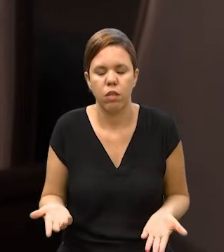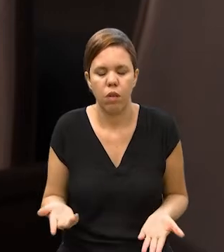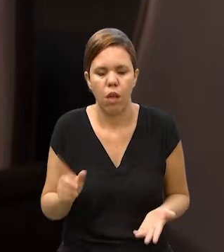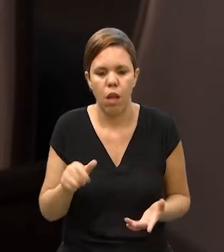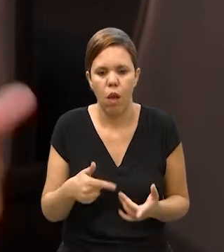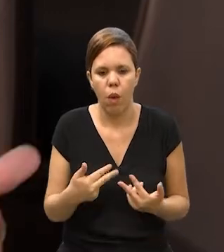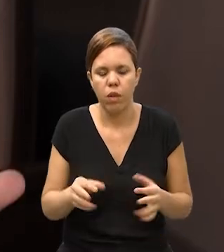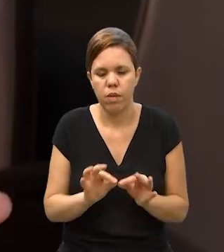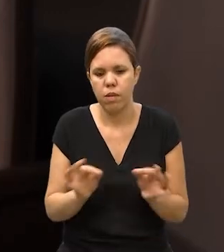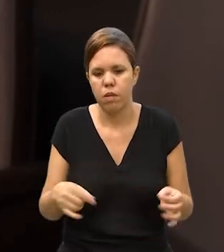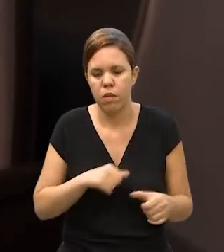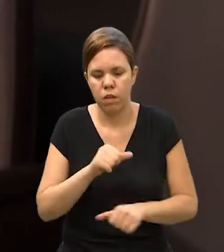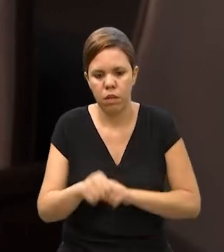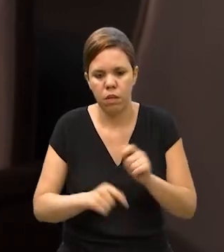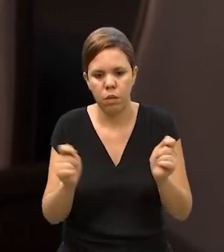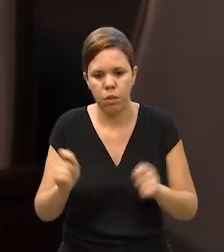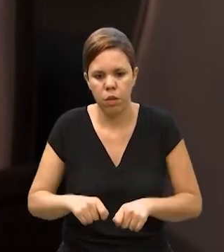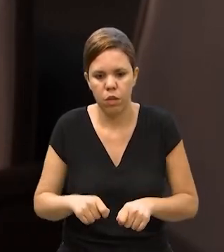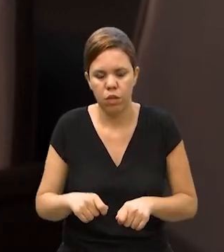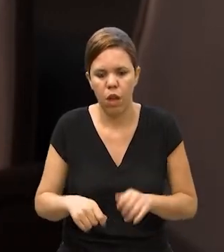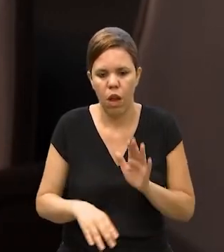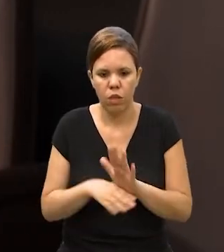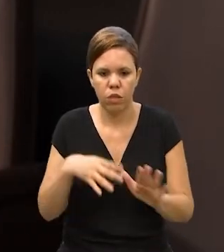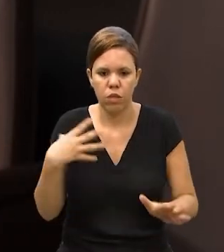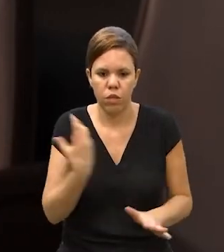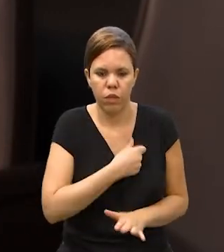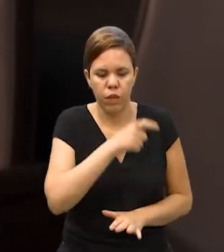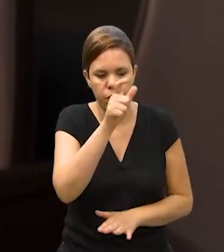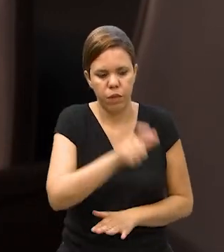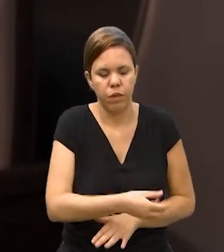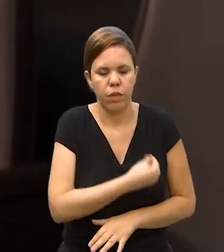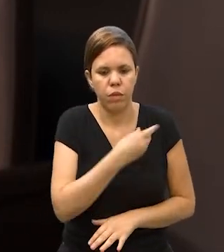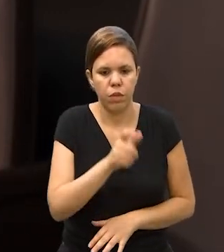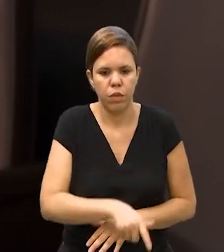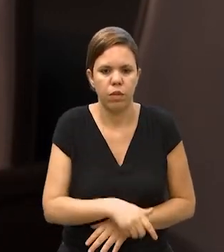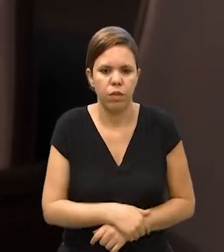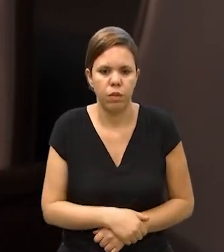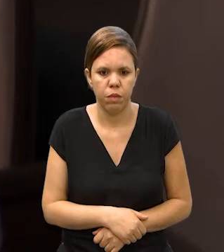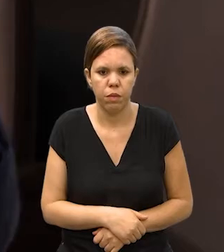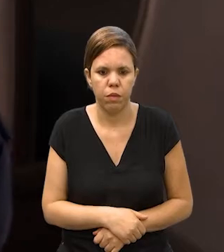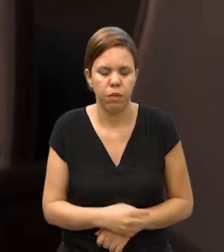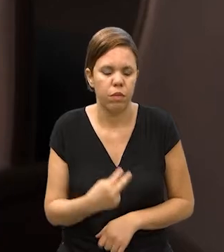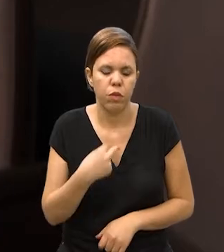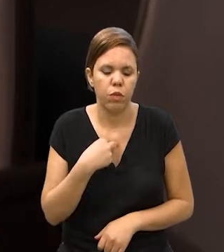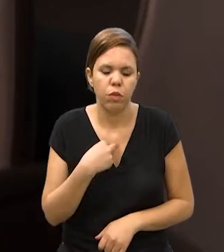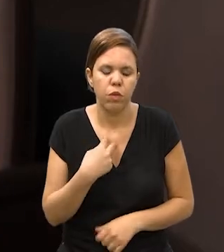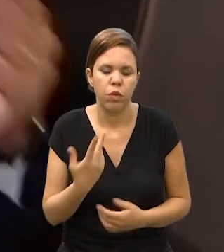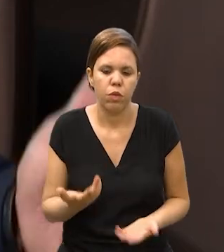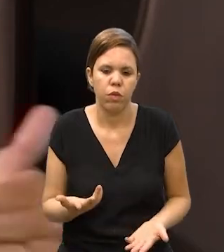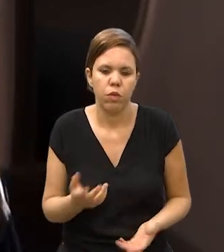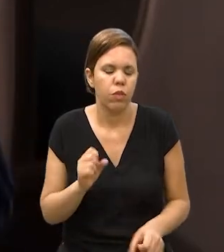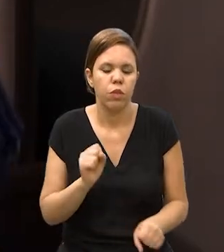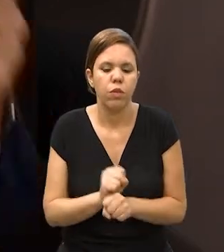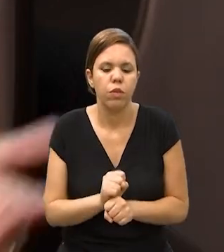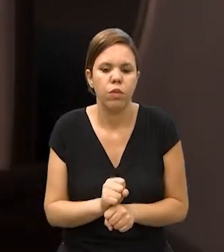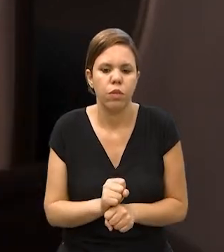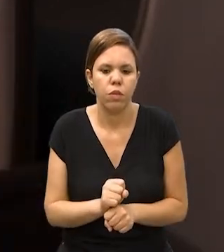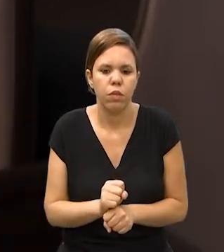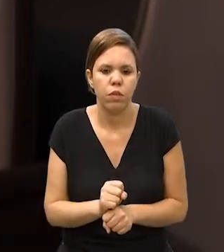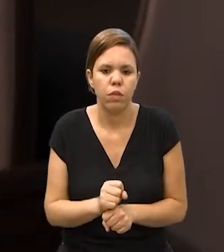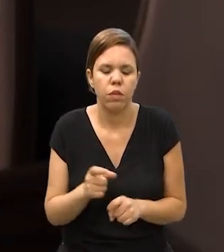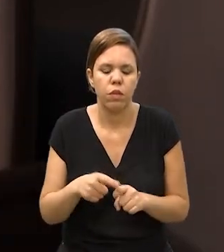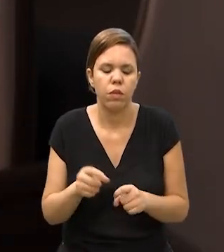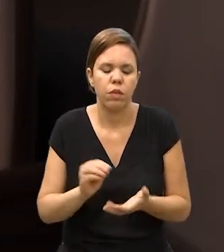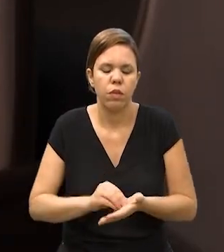algo simples que a gente muda e que a gente pode muitas vezes salvar a vida da pessoa, né? Que ela não pode esperar, ou às vezes por falta de